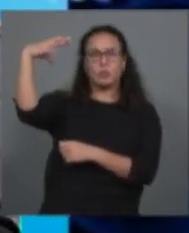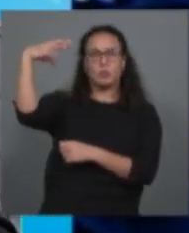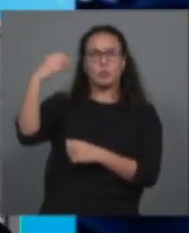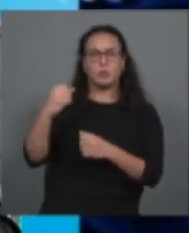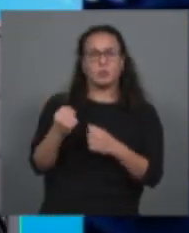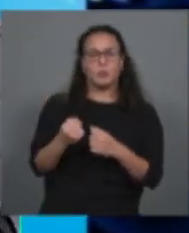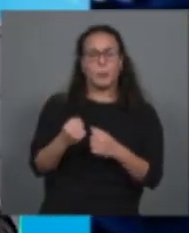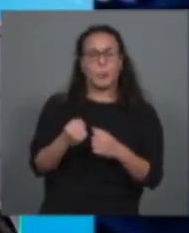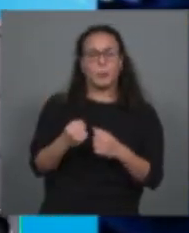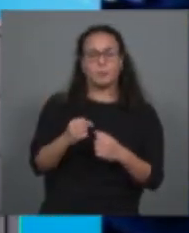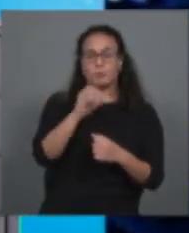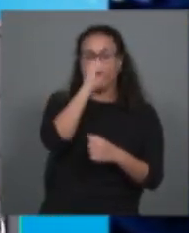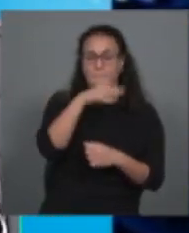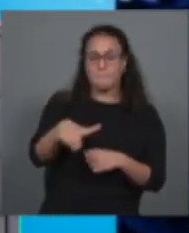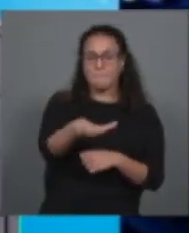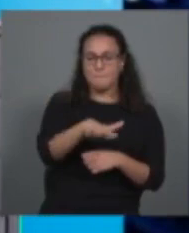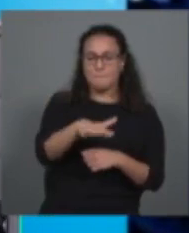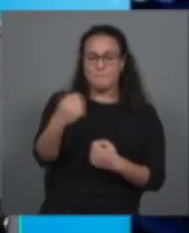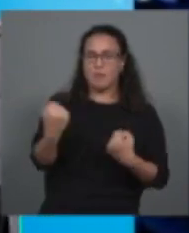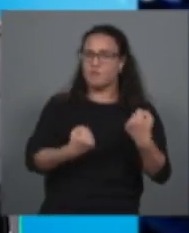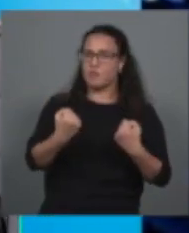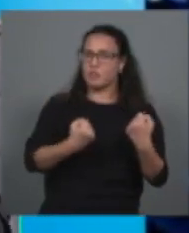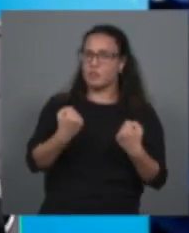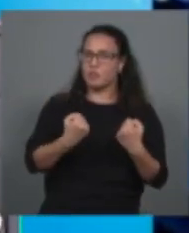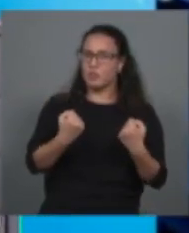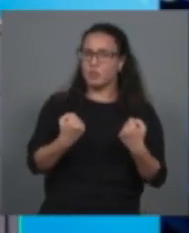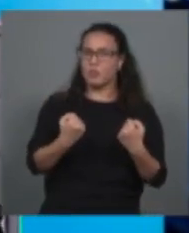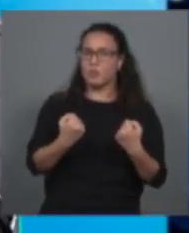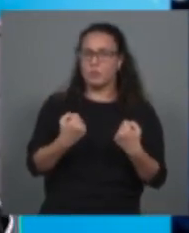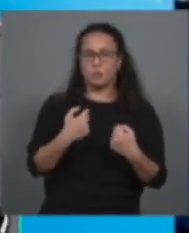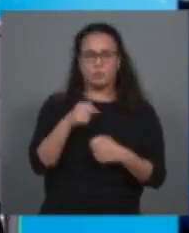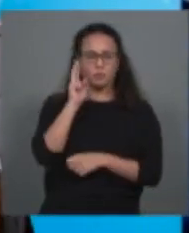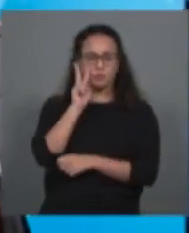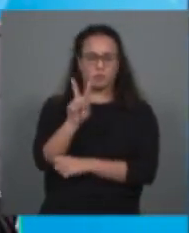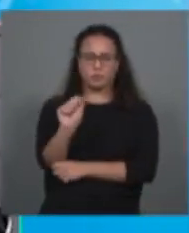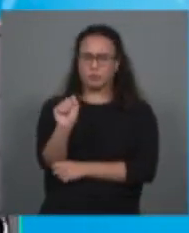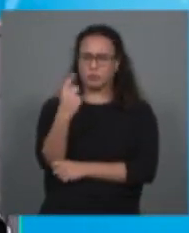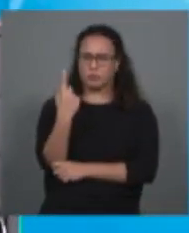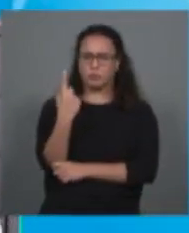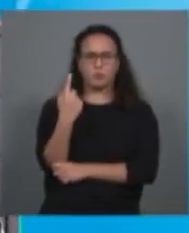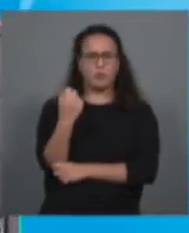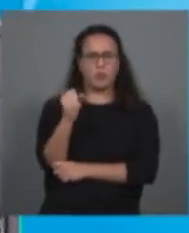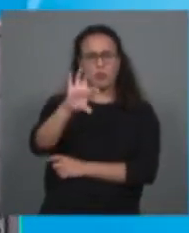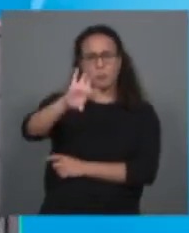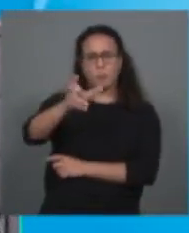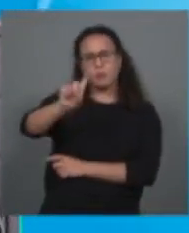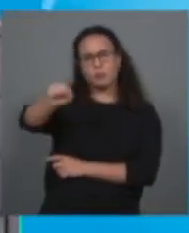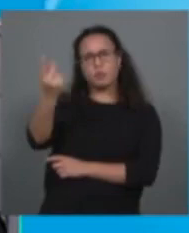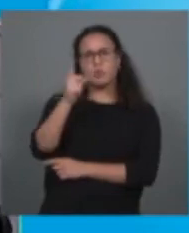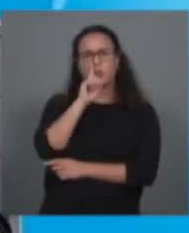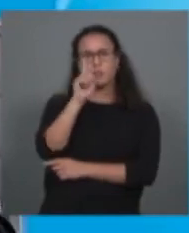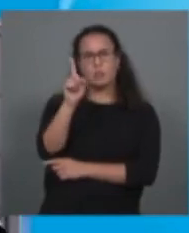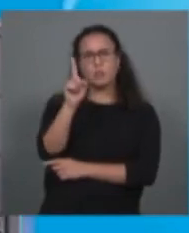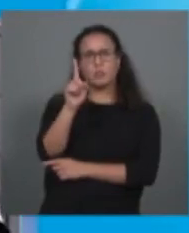parques públicos, os parques de estacionamento públicos. A primeira vez que eu vi foi na Alemanha, mas sei que há noutros países, há garagens que